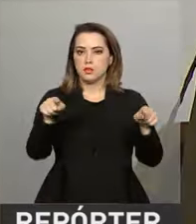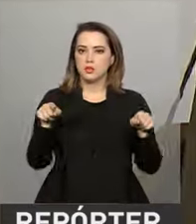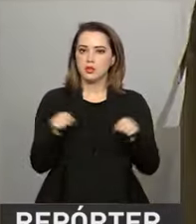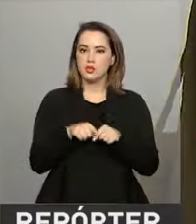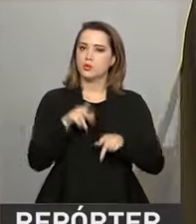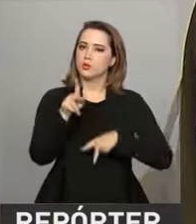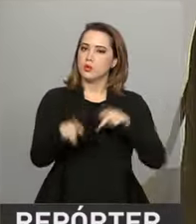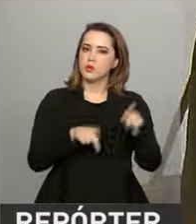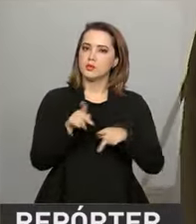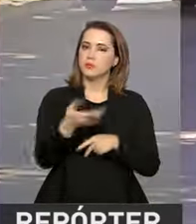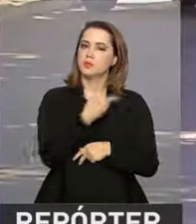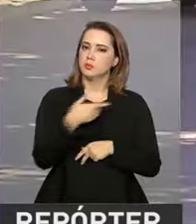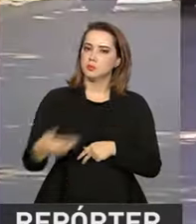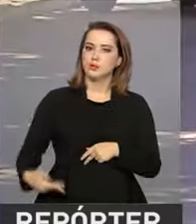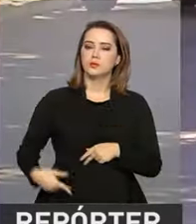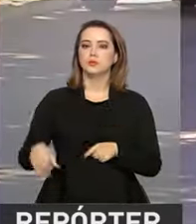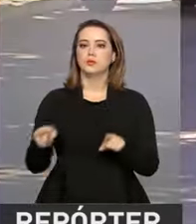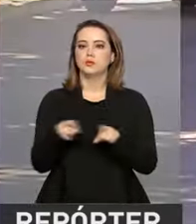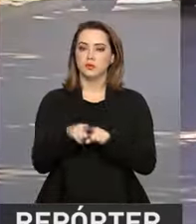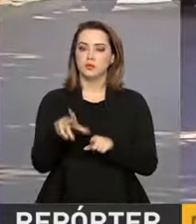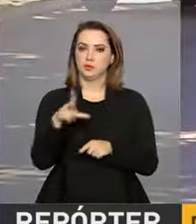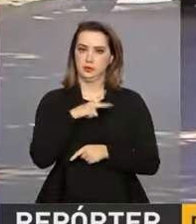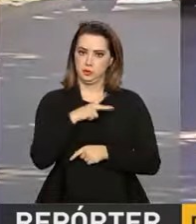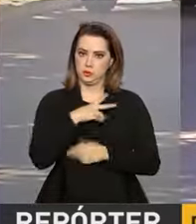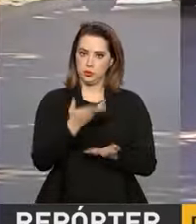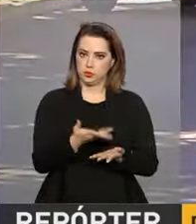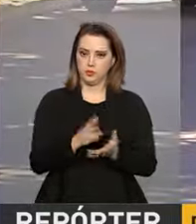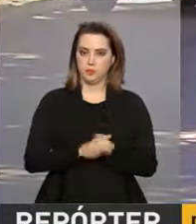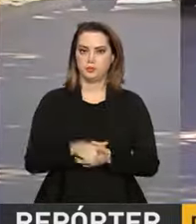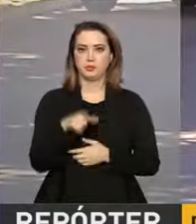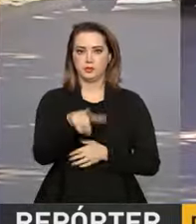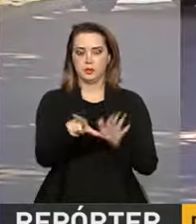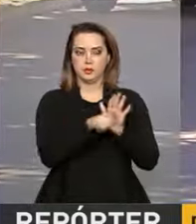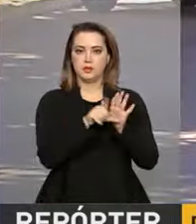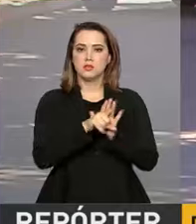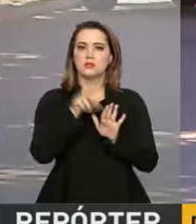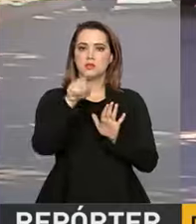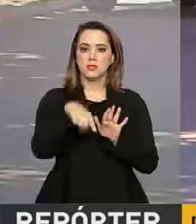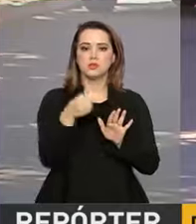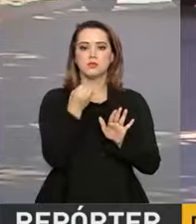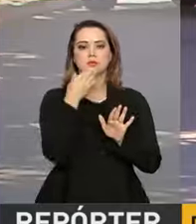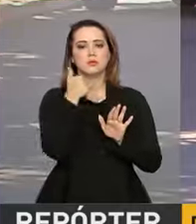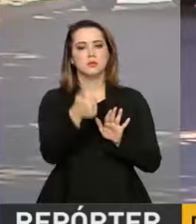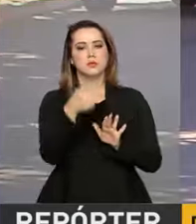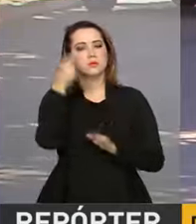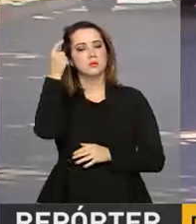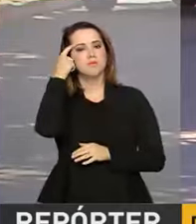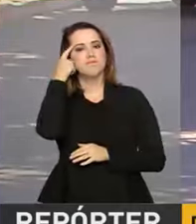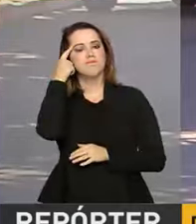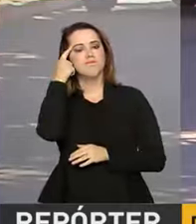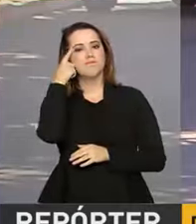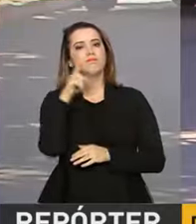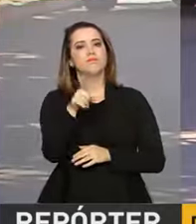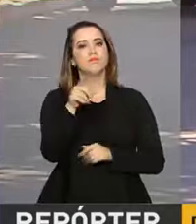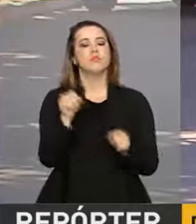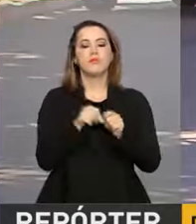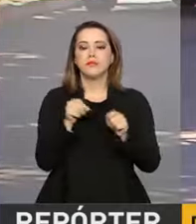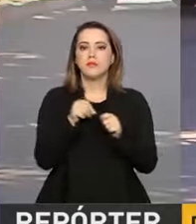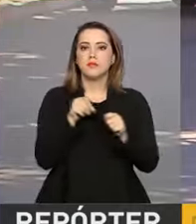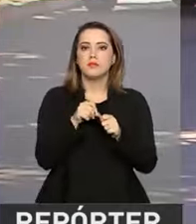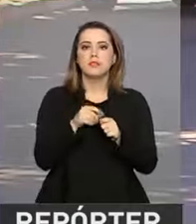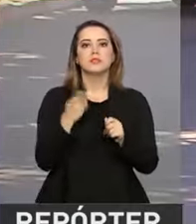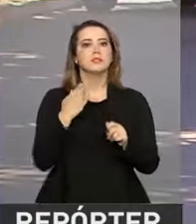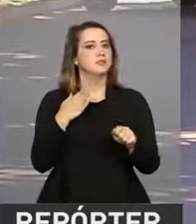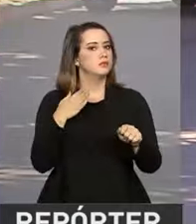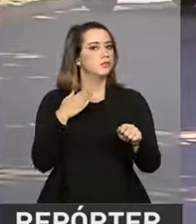eliminar focos do mosquito. Essa lei, ela colabora muito para que as pessoas se sensibilizem e façam o que a gente